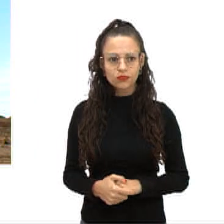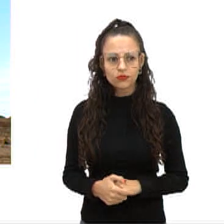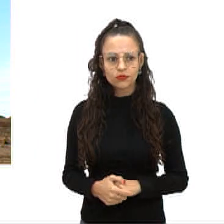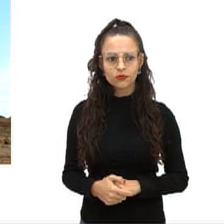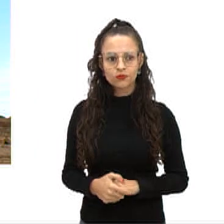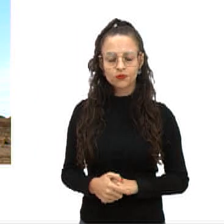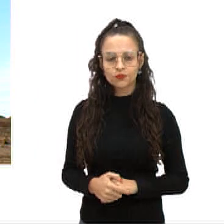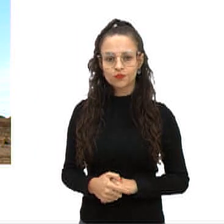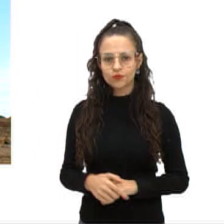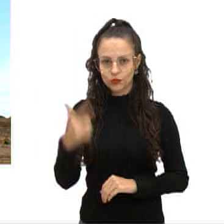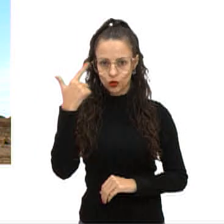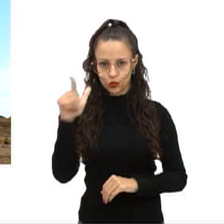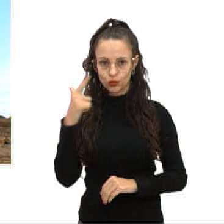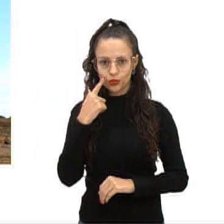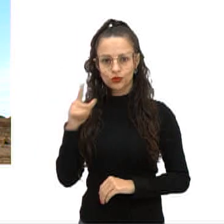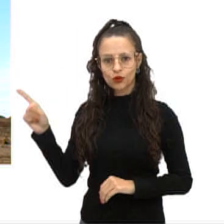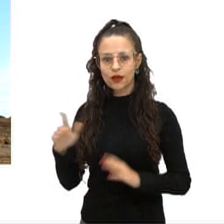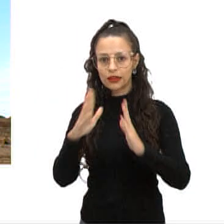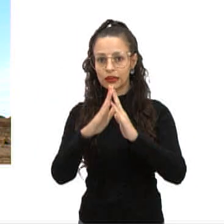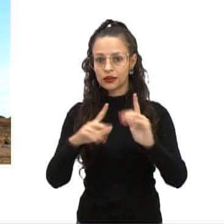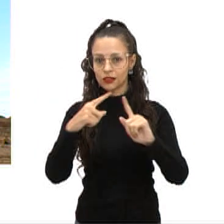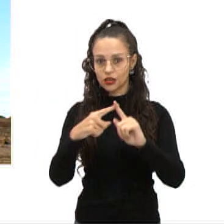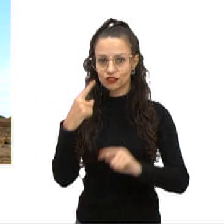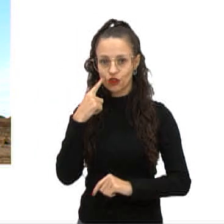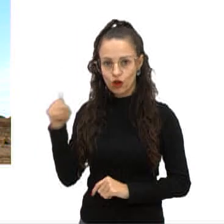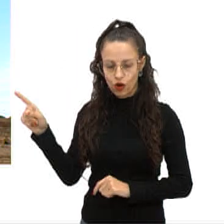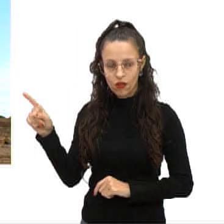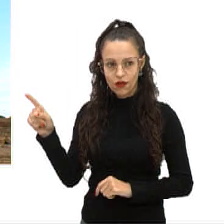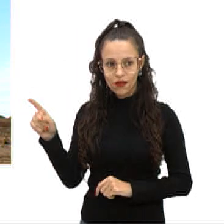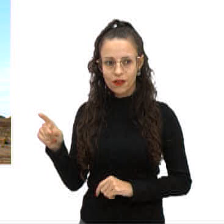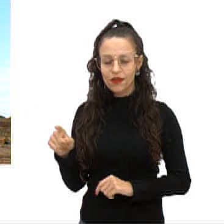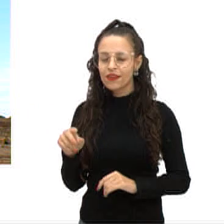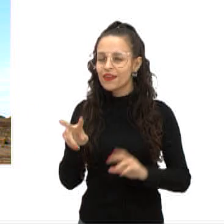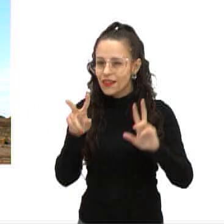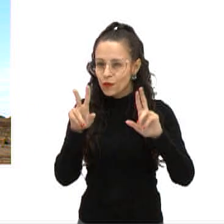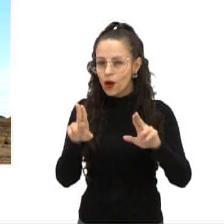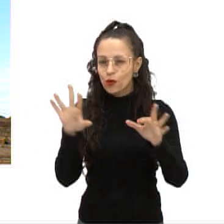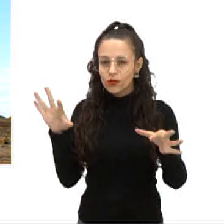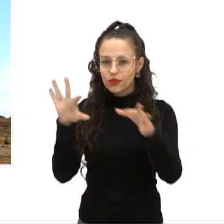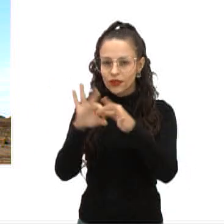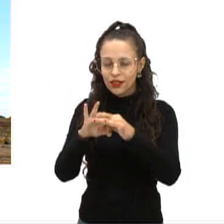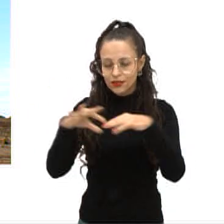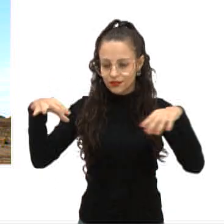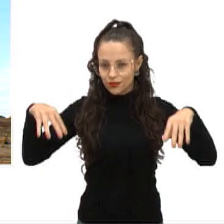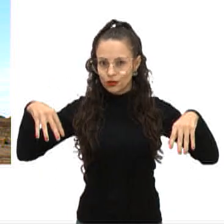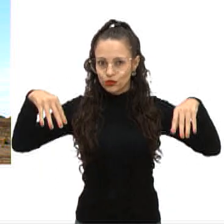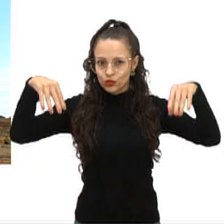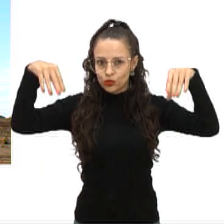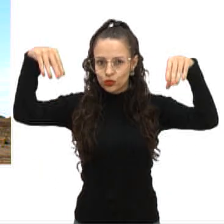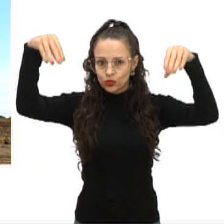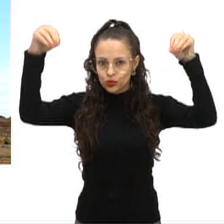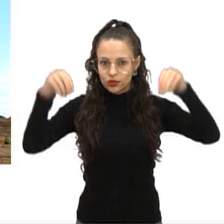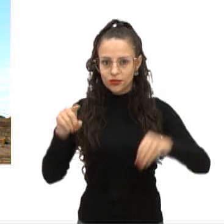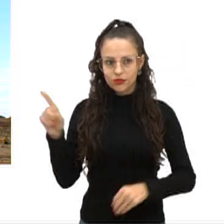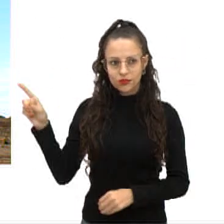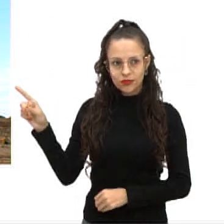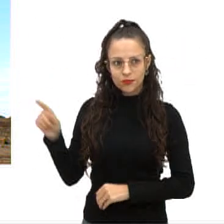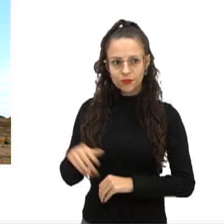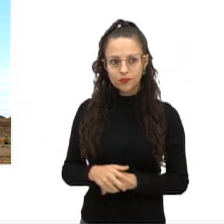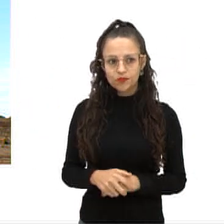tá? Mais um aqui, a igreja, para você ver que não foge muito daquela concepção do castelo, a capela de Vera Cruz